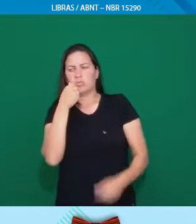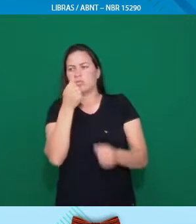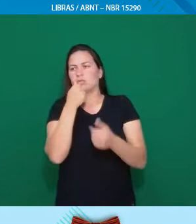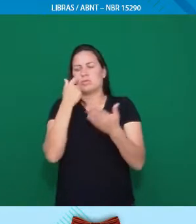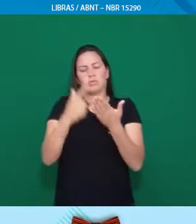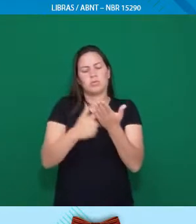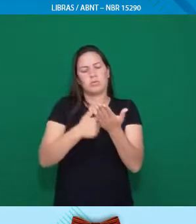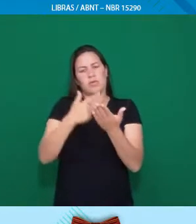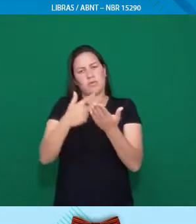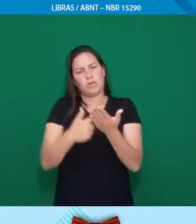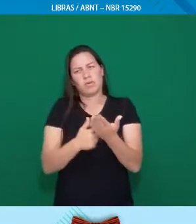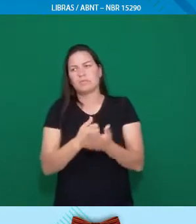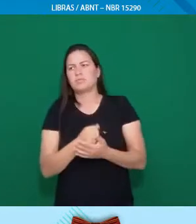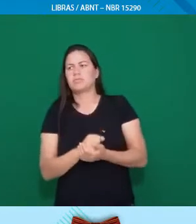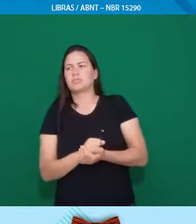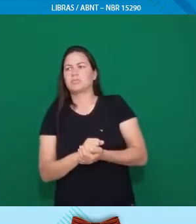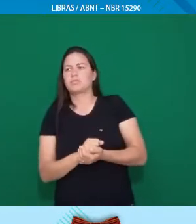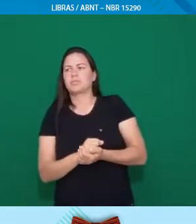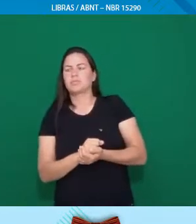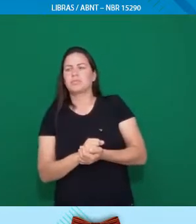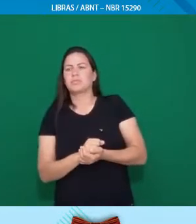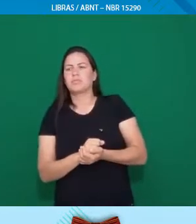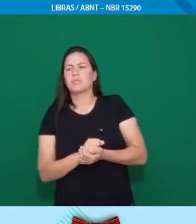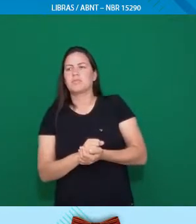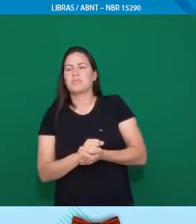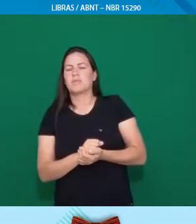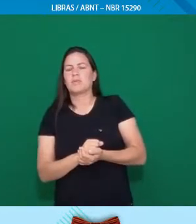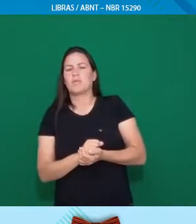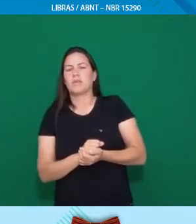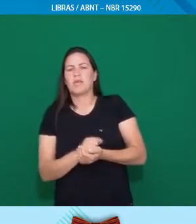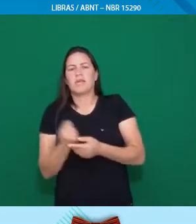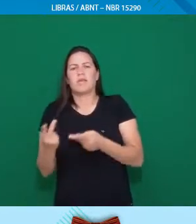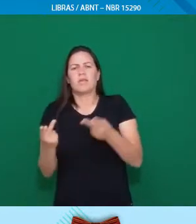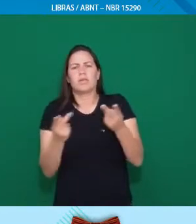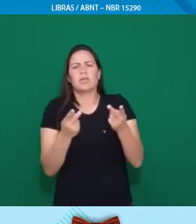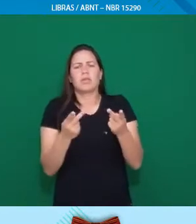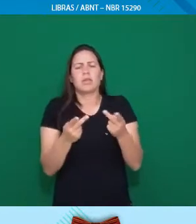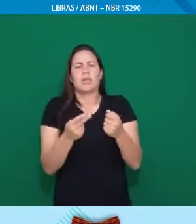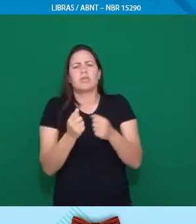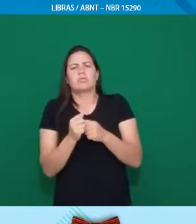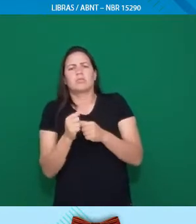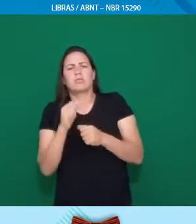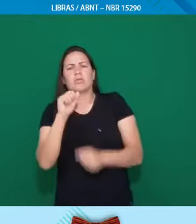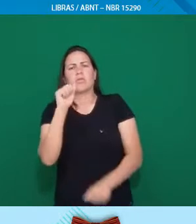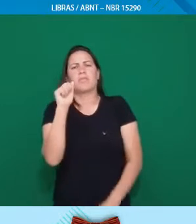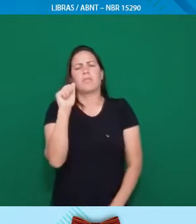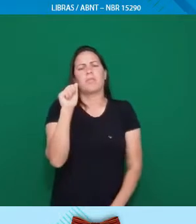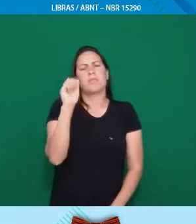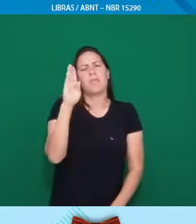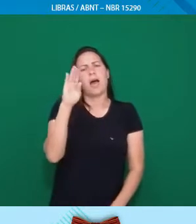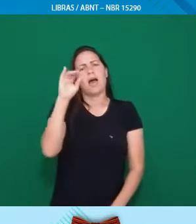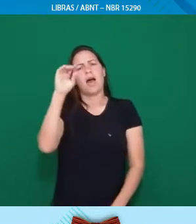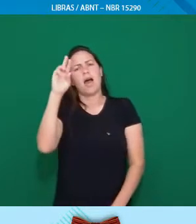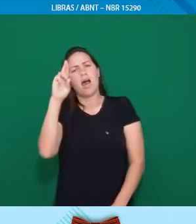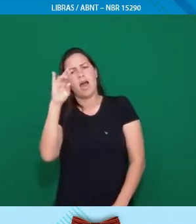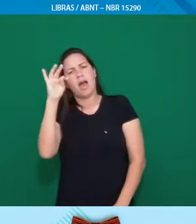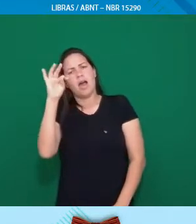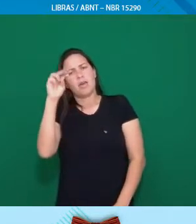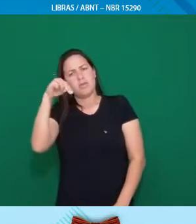jornal a folha e recebendo a visita do baratieri